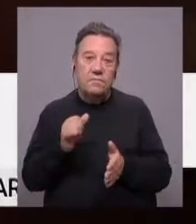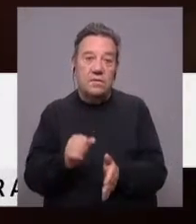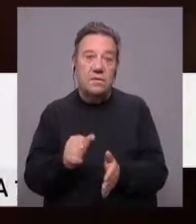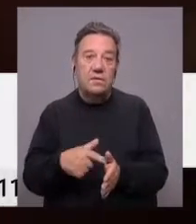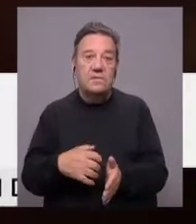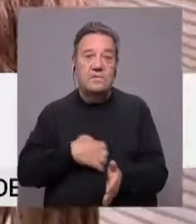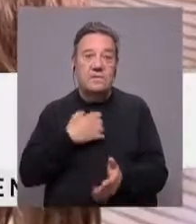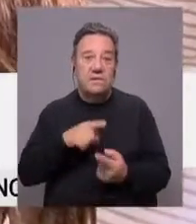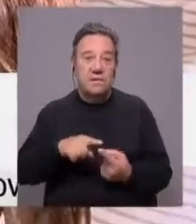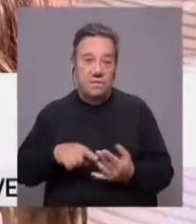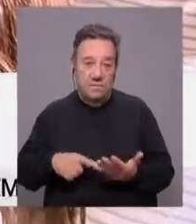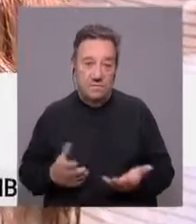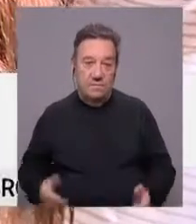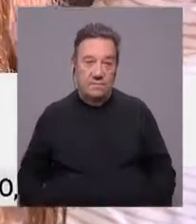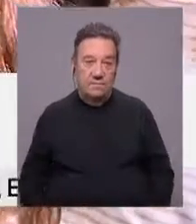os sentidos.